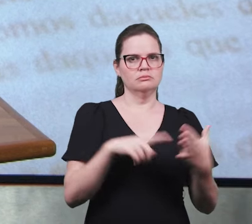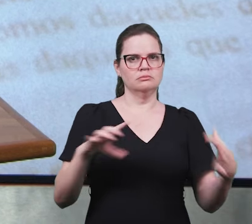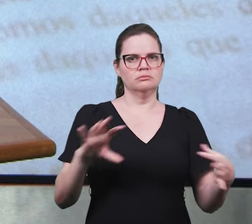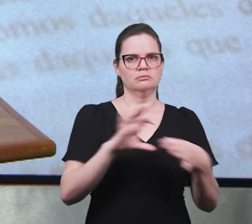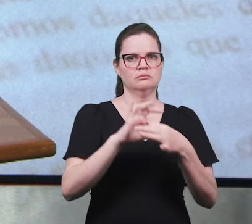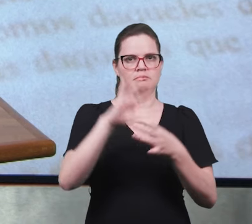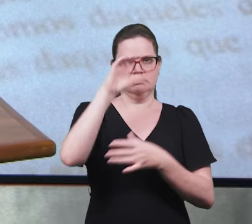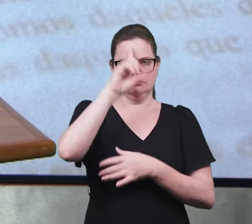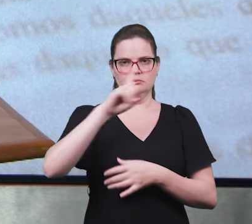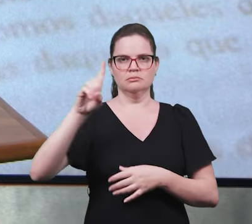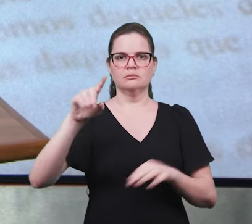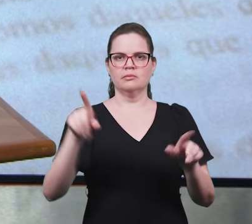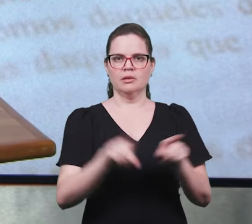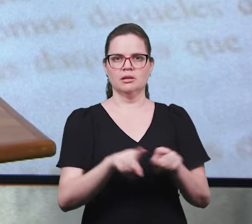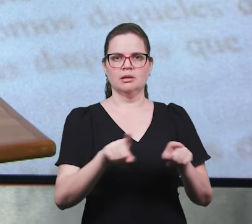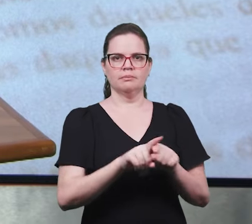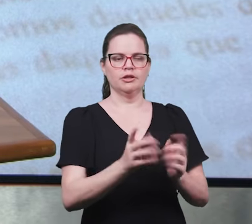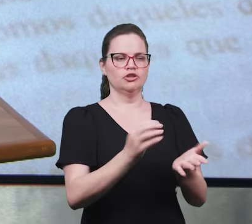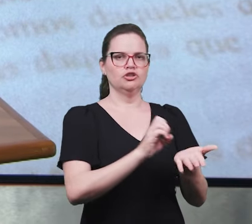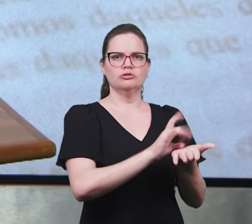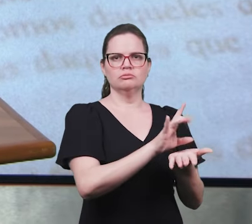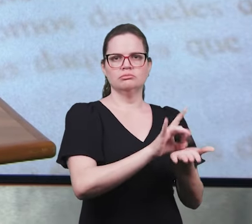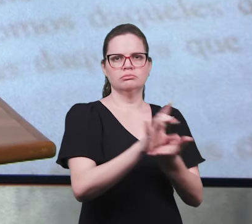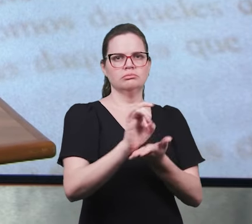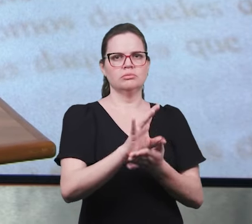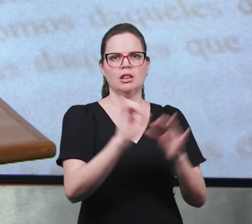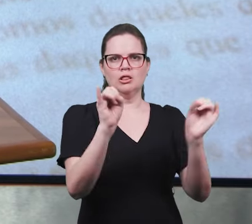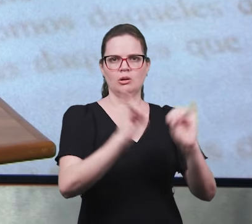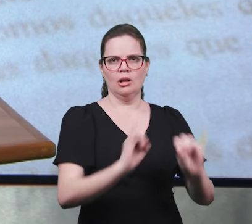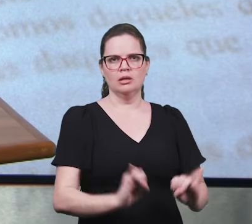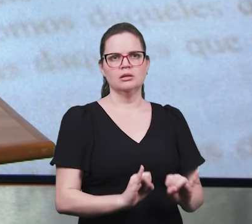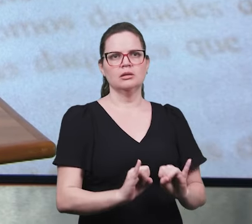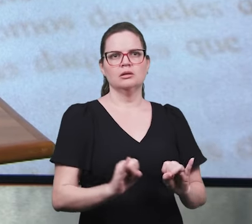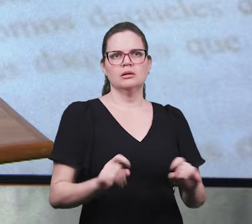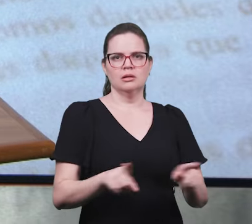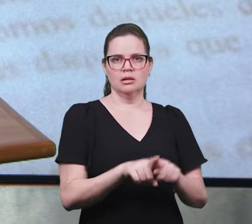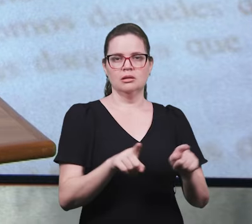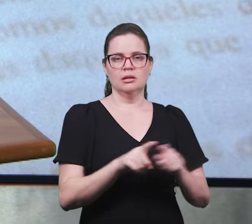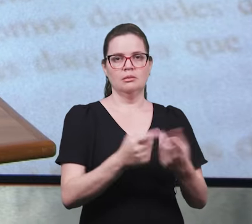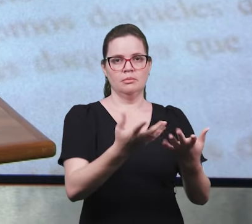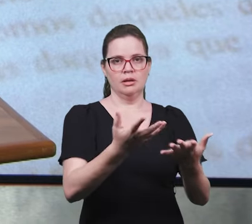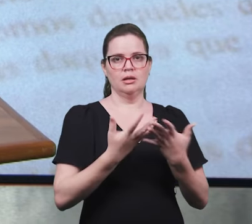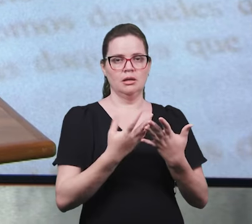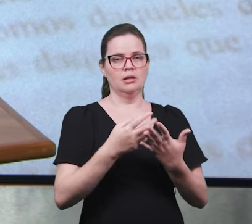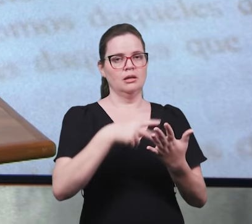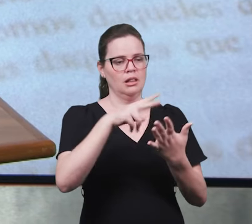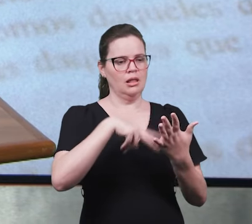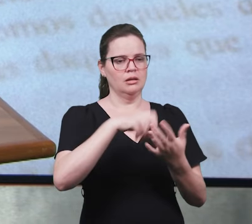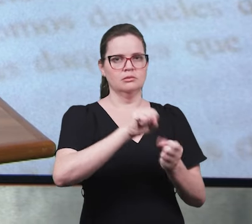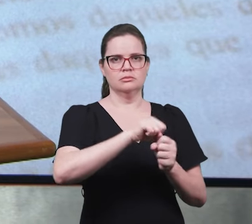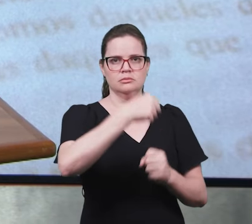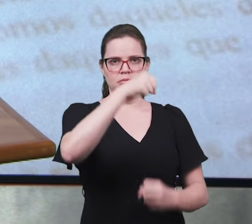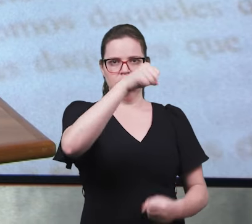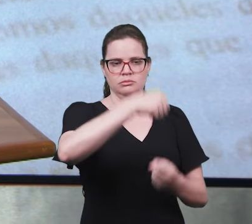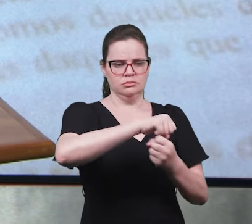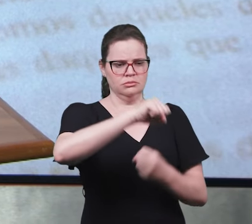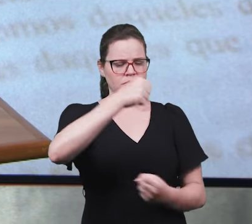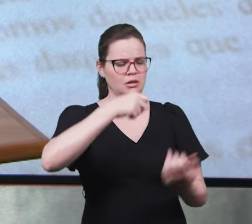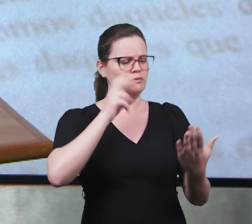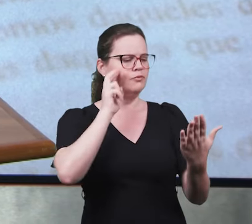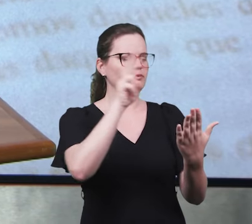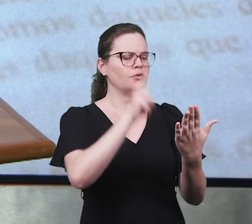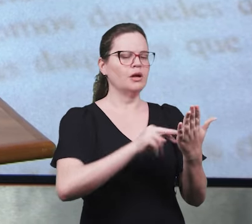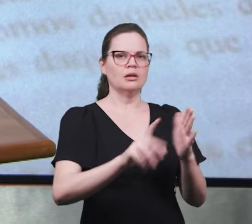Deus, combateram a idolatria e buscaram nas Escrituras descobrir a